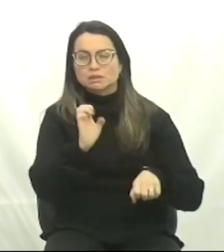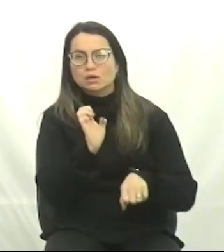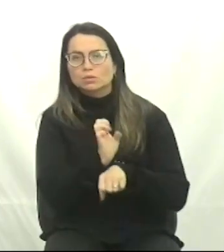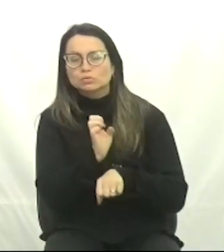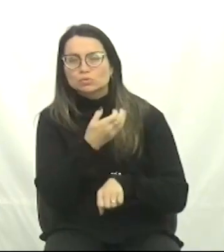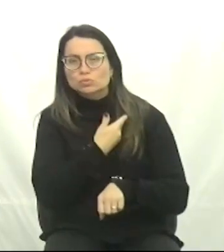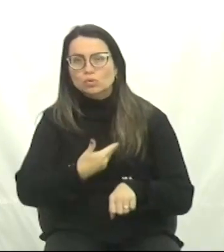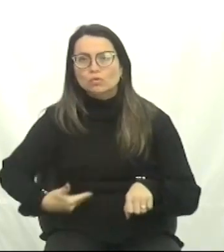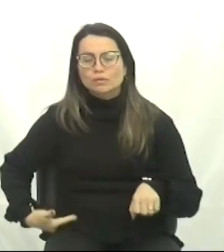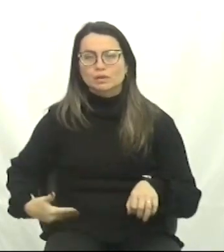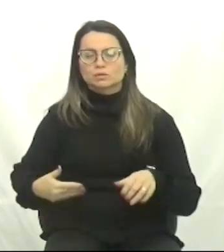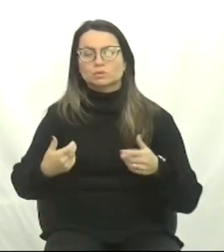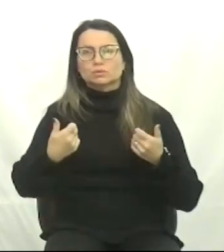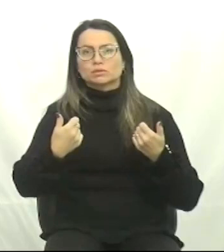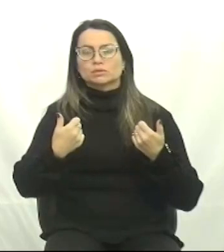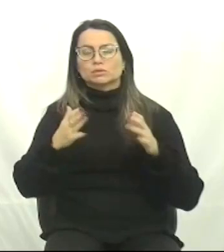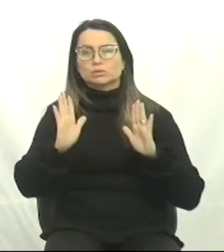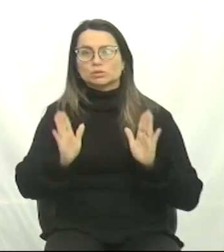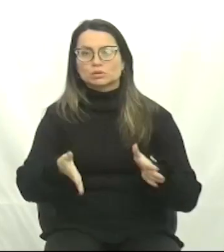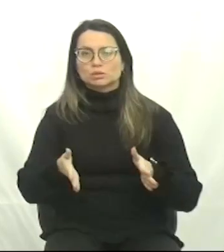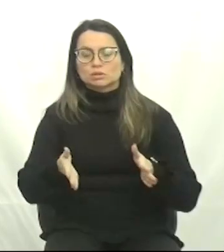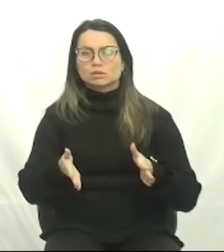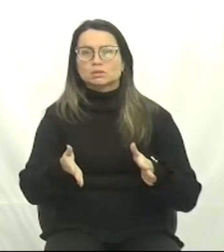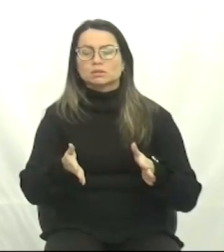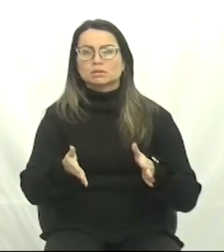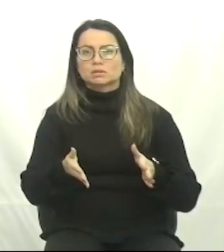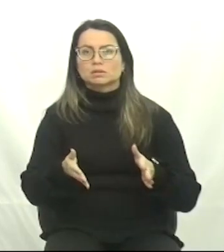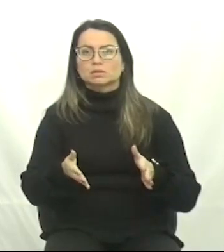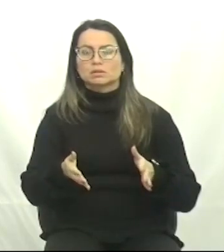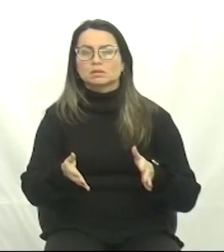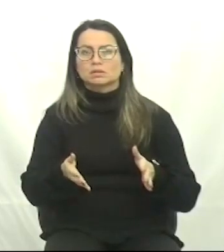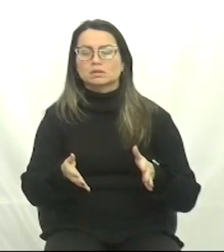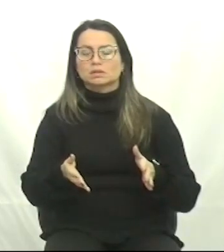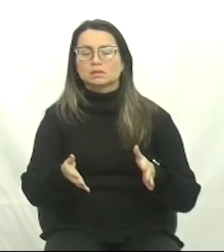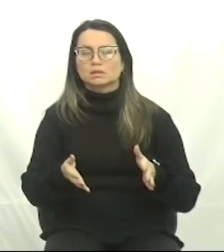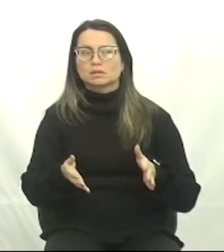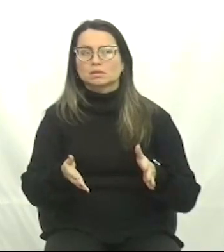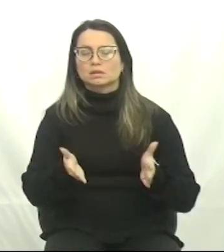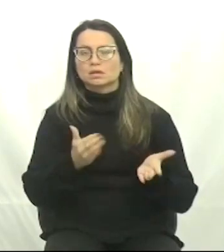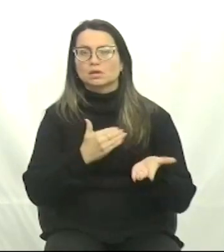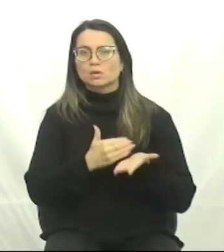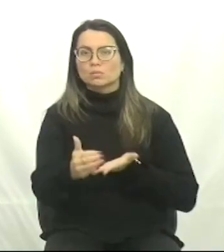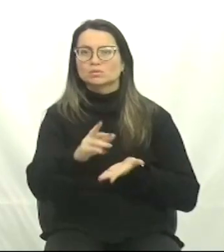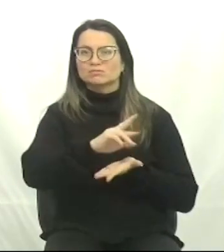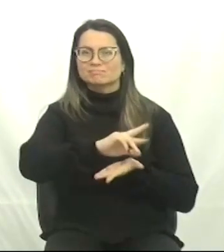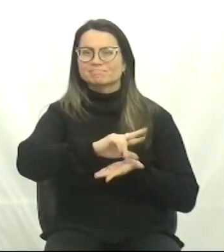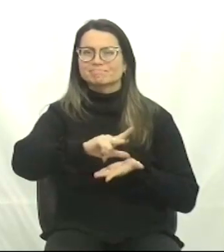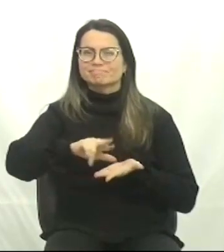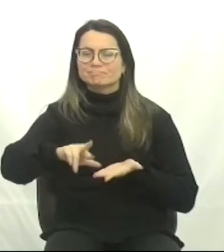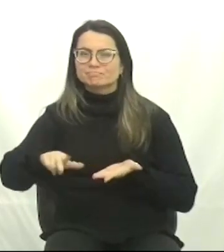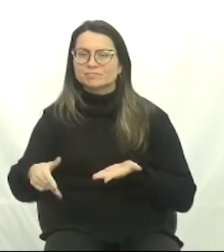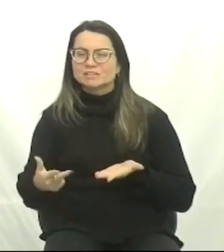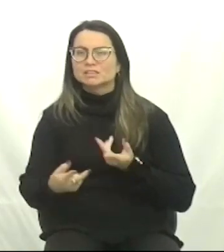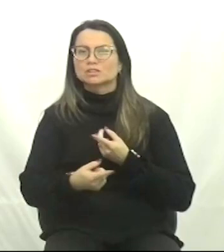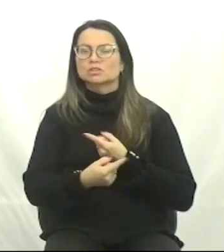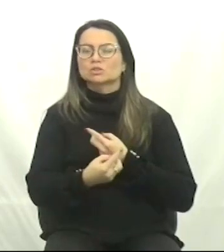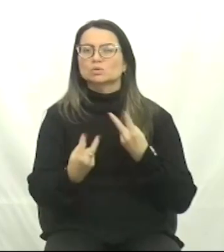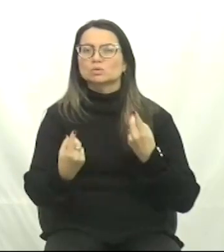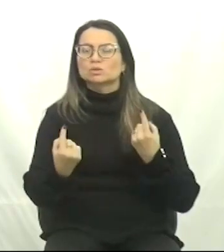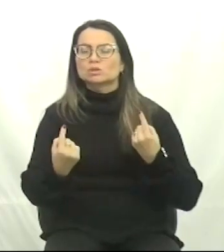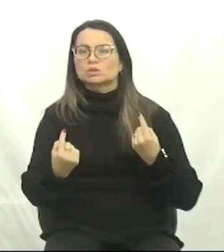ter iniciado a sua tramitação, enunciando diversas possíveis contradições, senhor presidente, eu lhe